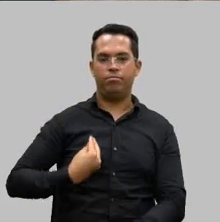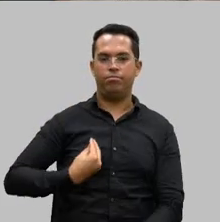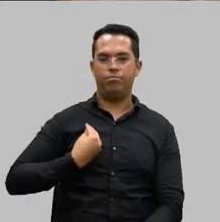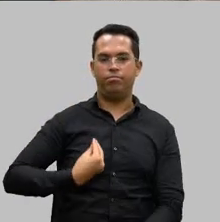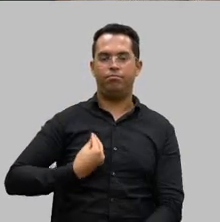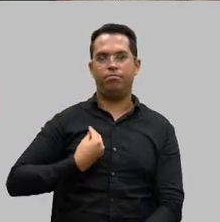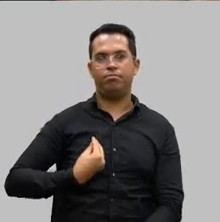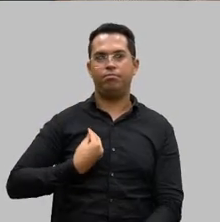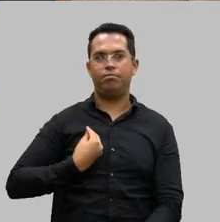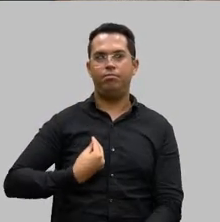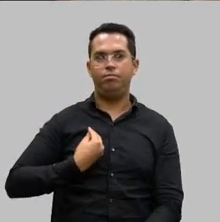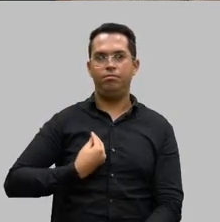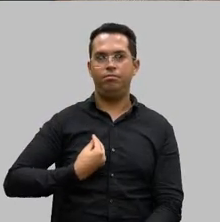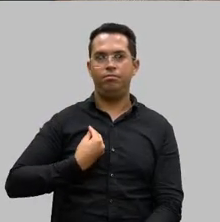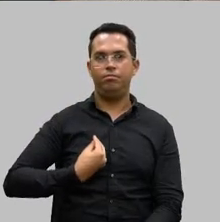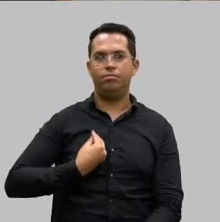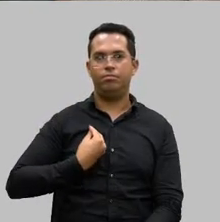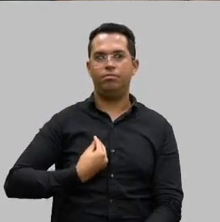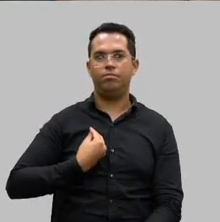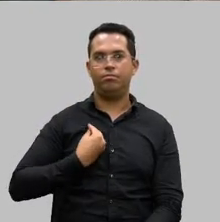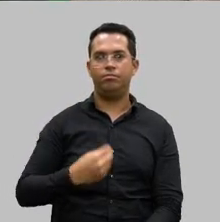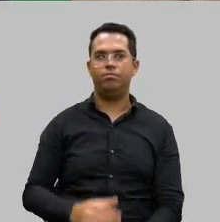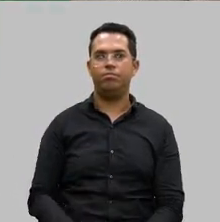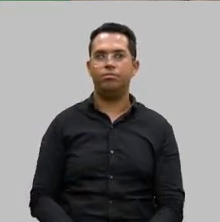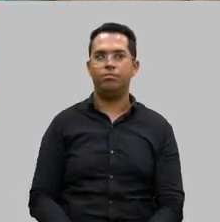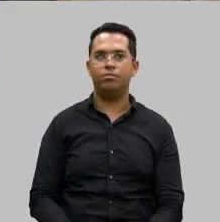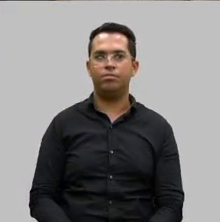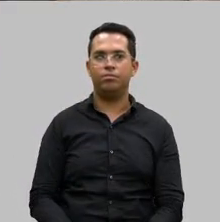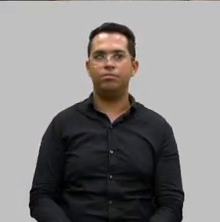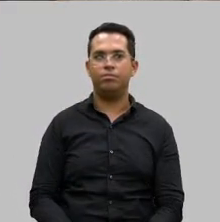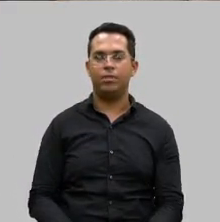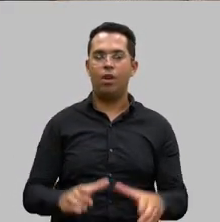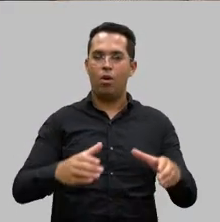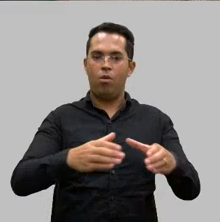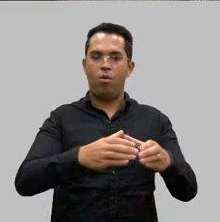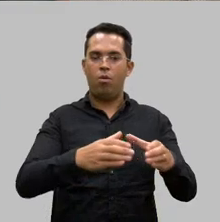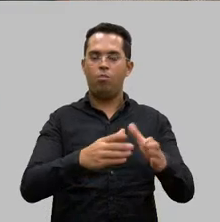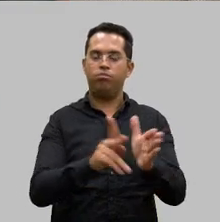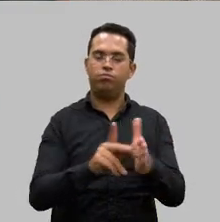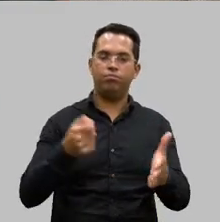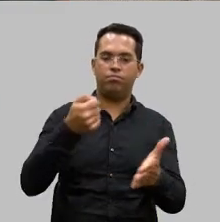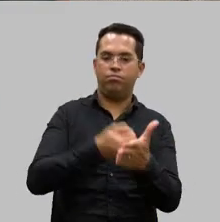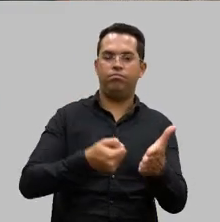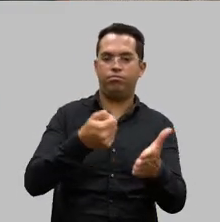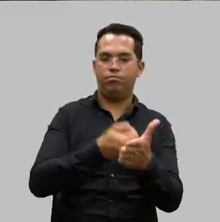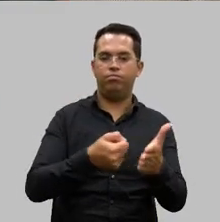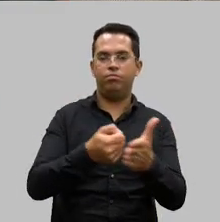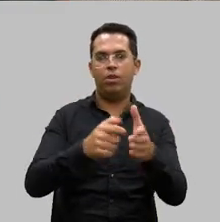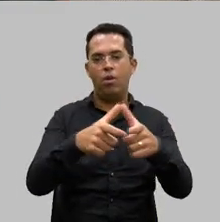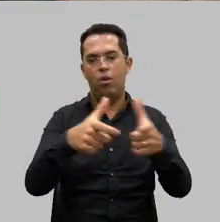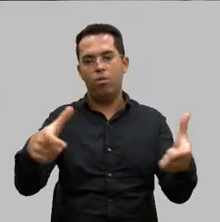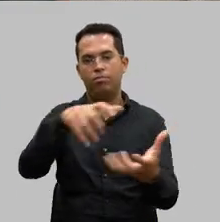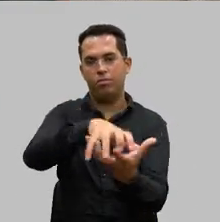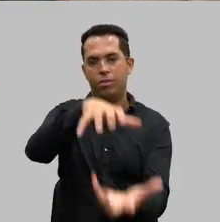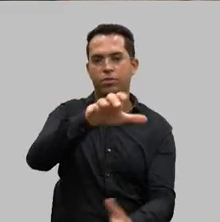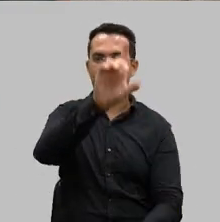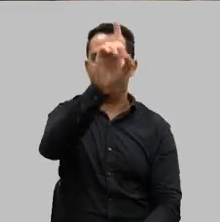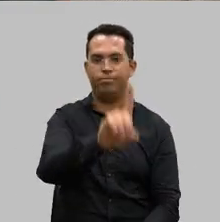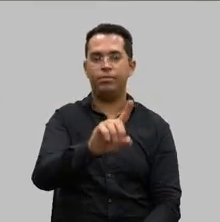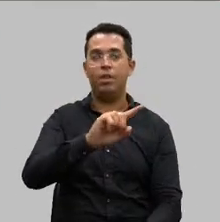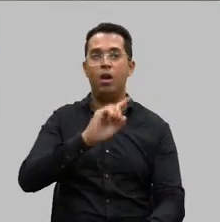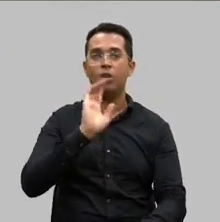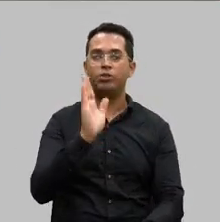são fazem parte da nossa comissão de deficiên é o caso do vereador Gleisson quatro mandatos de